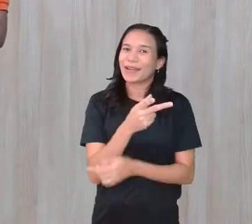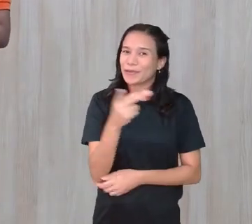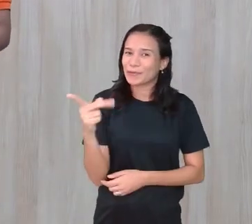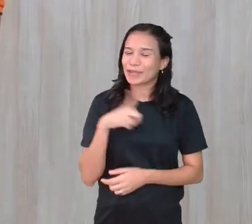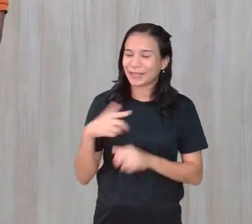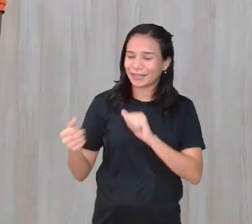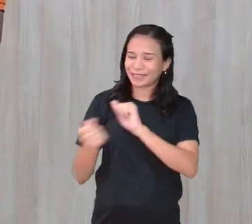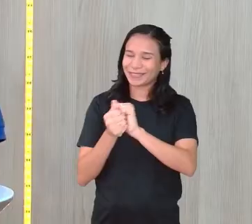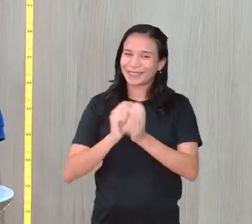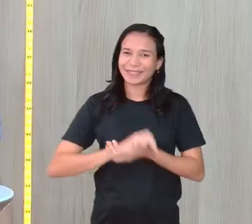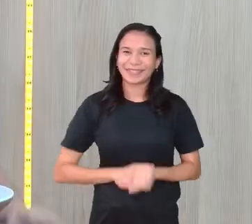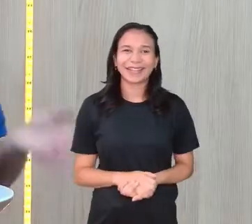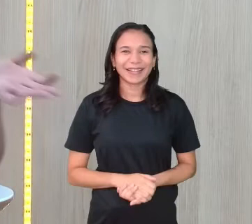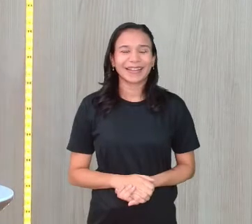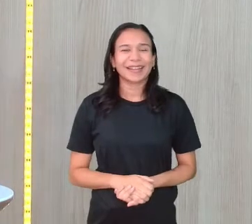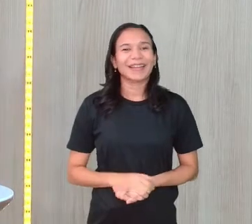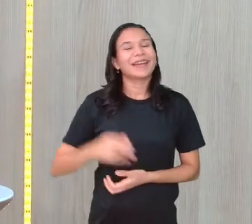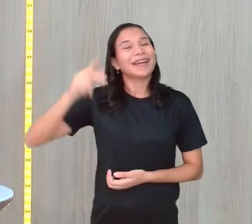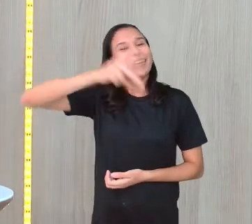com a gente.